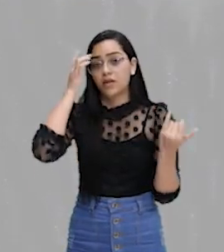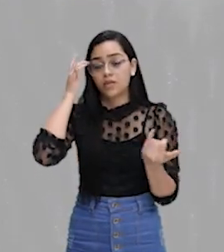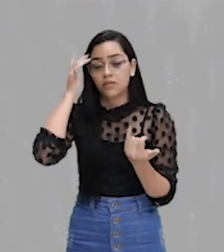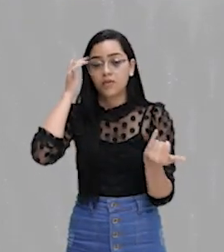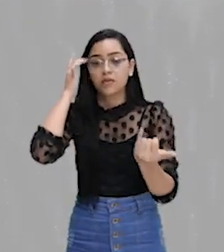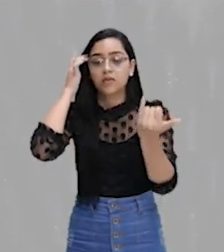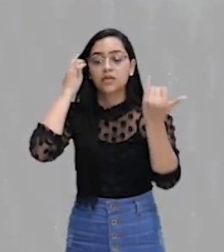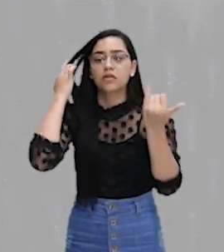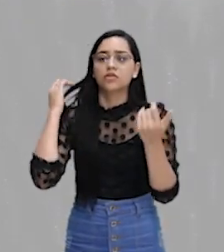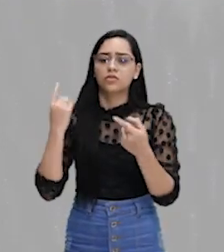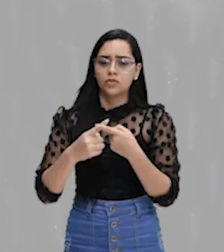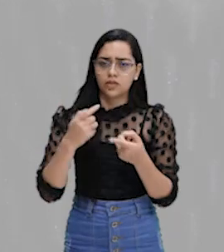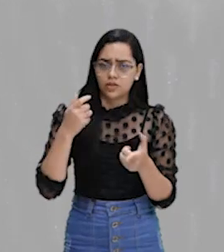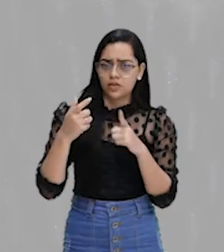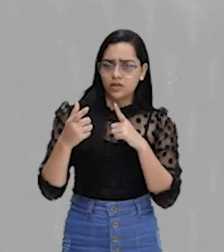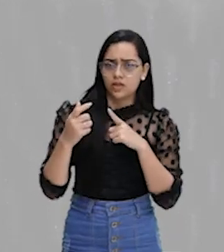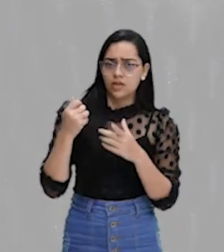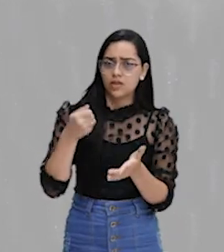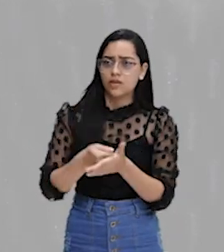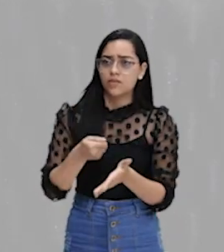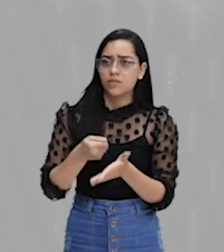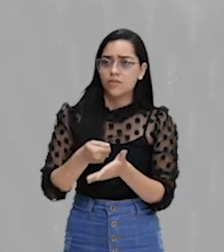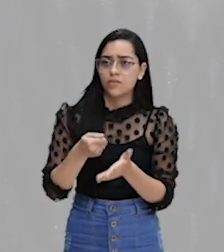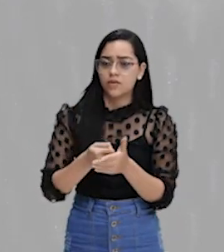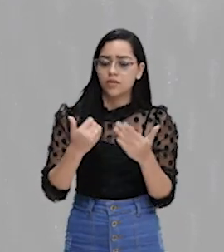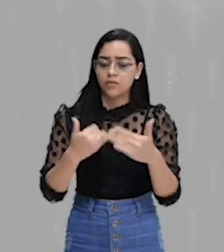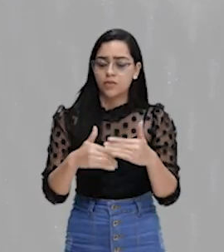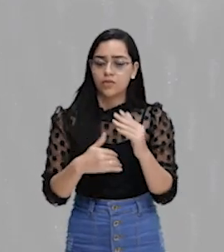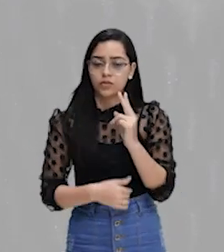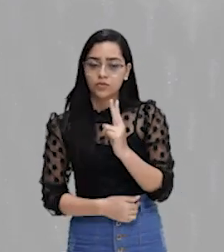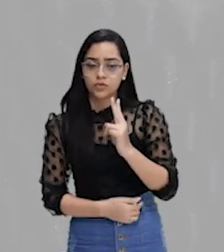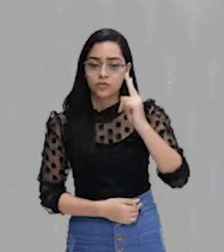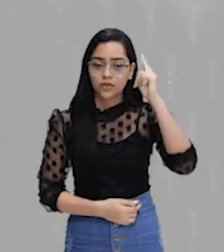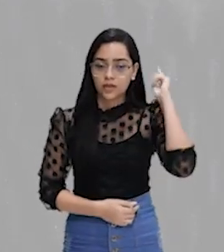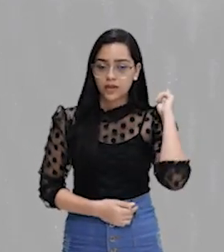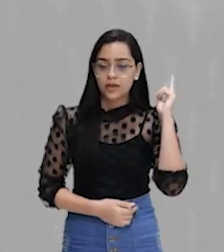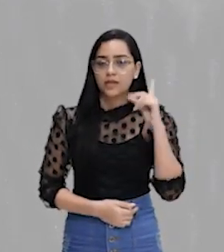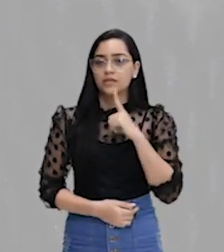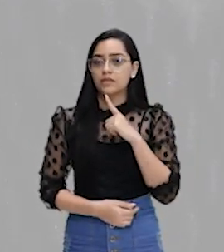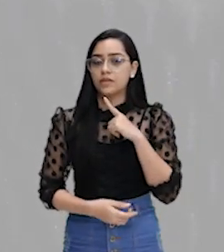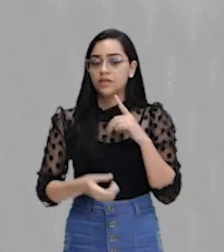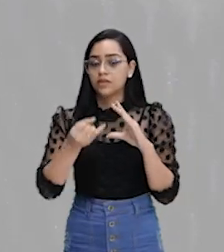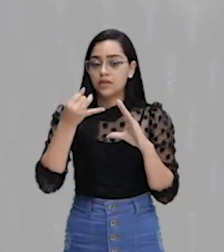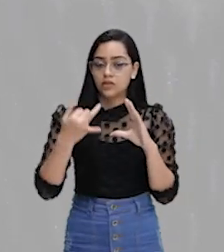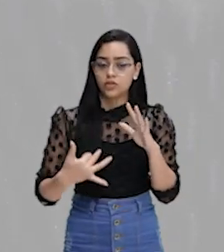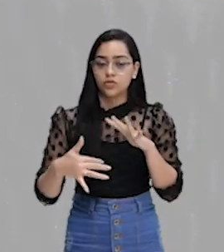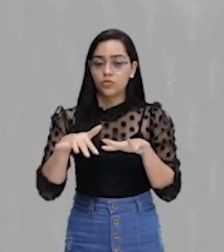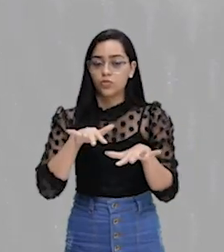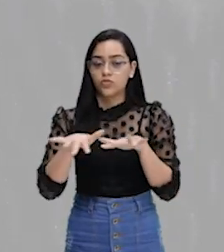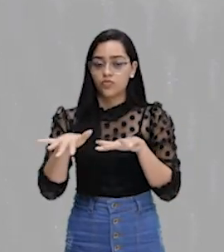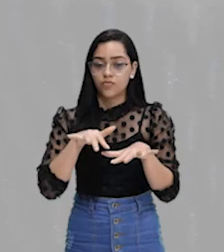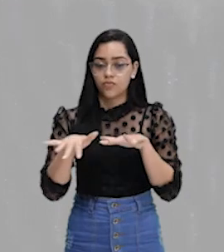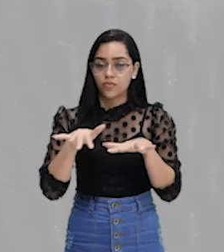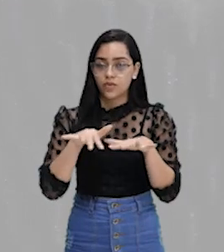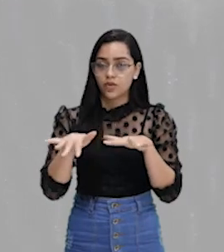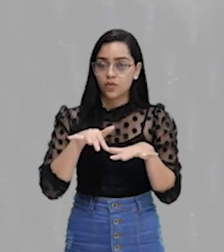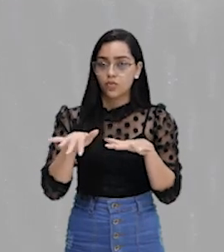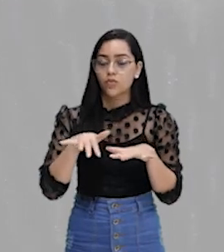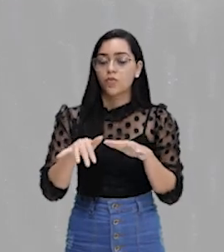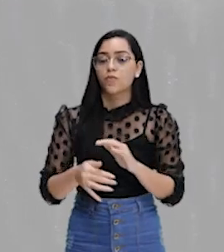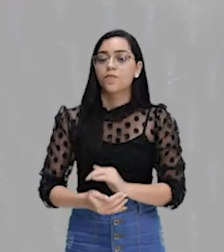que geralmente eles cobram muito em provas de vestibulares, as características do movimento renascentista